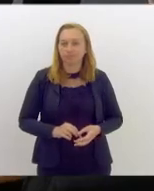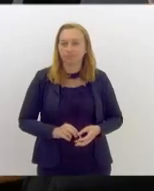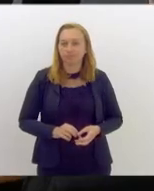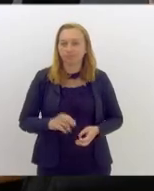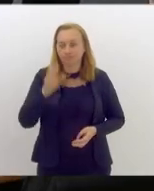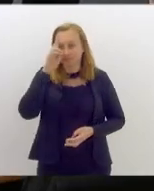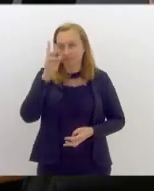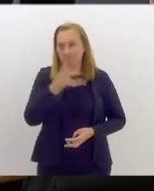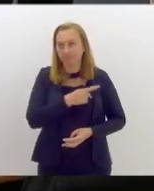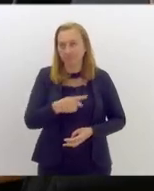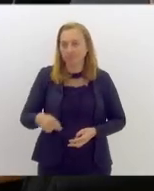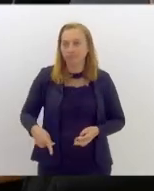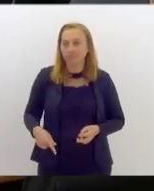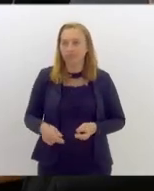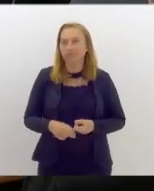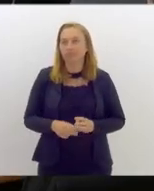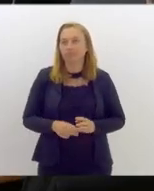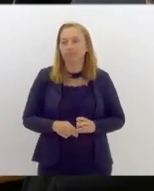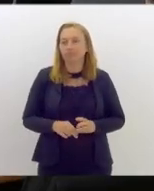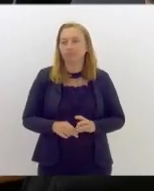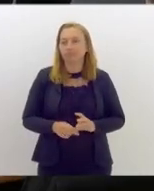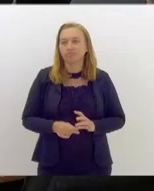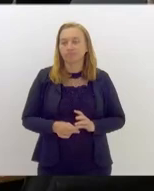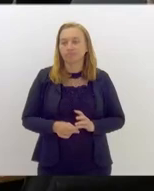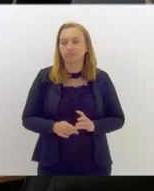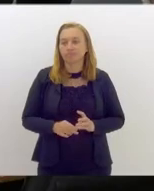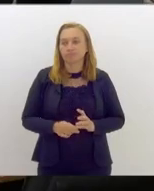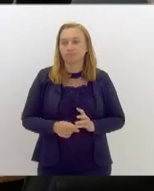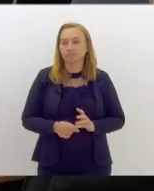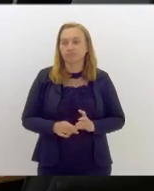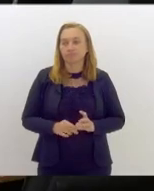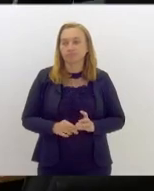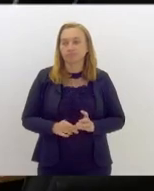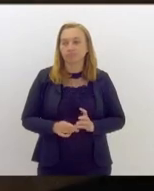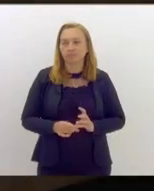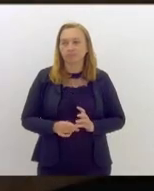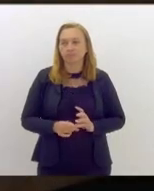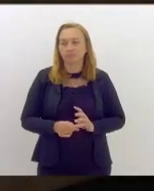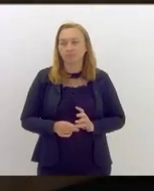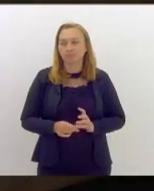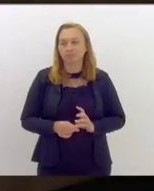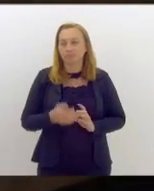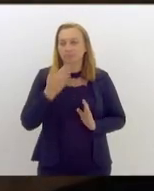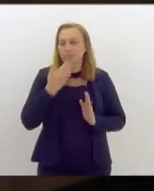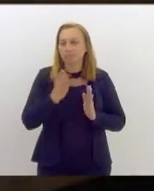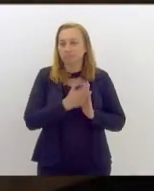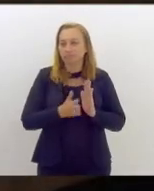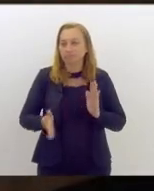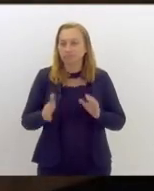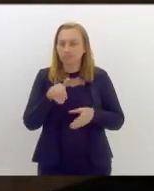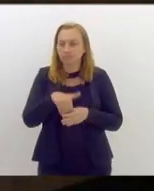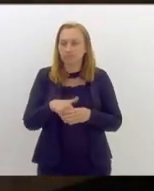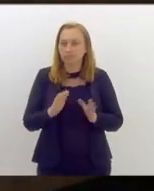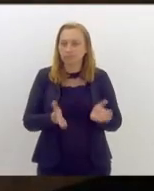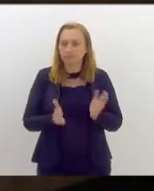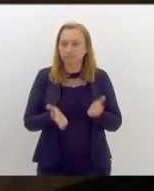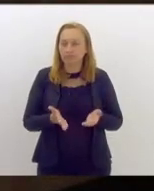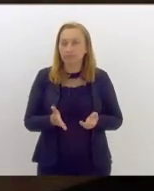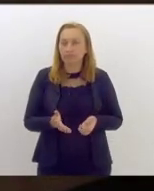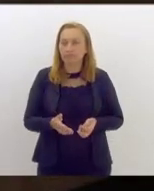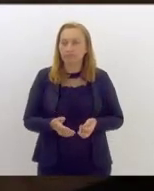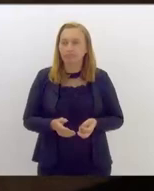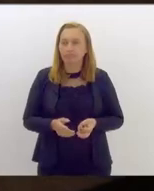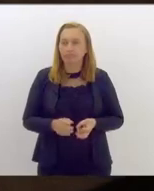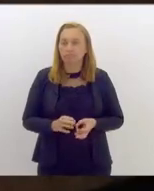presidente presidente fazer uma questão de ordem sobre o que votamos agora é que